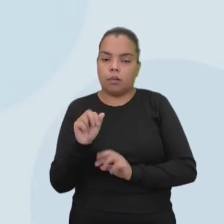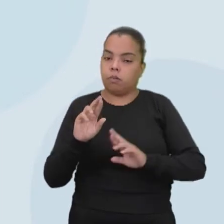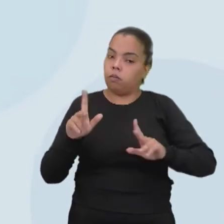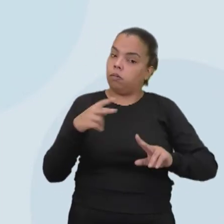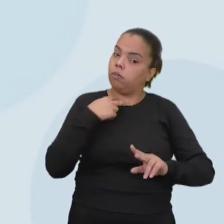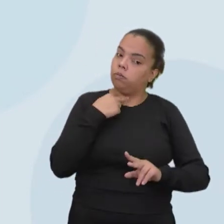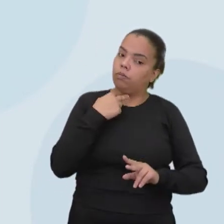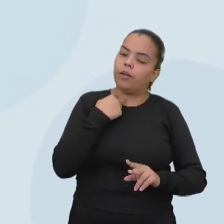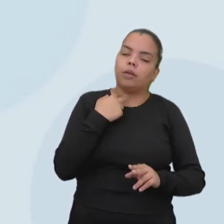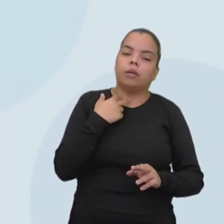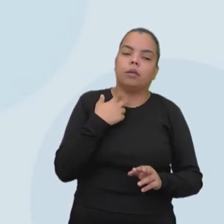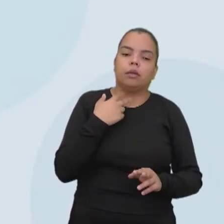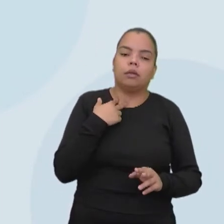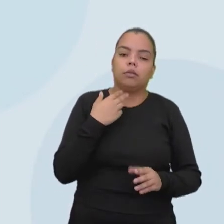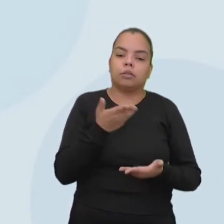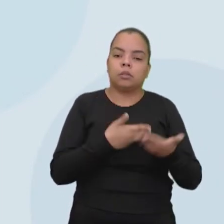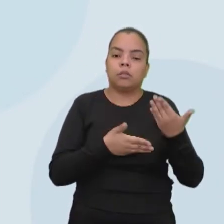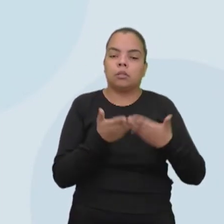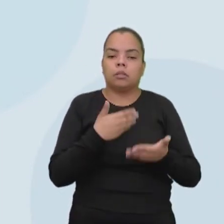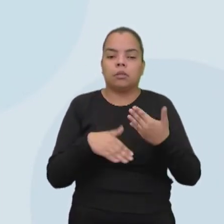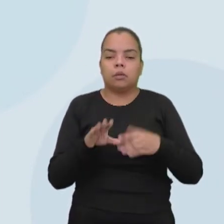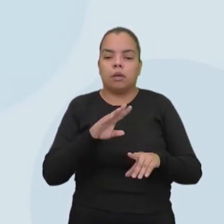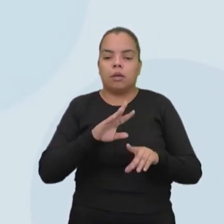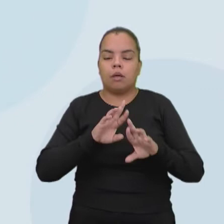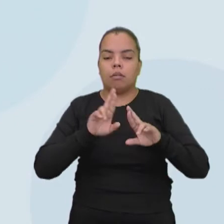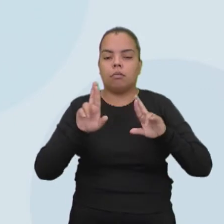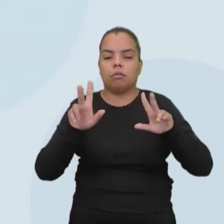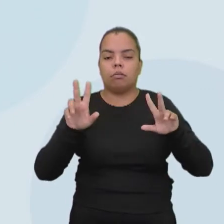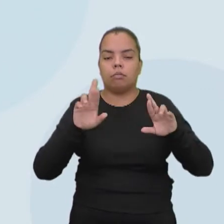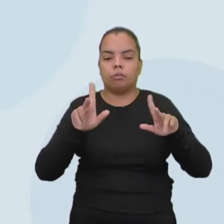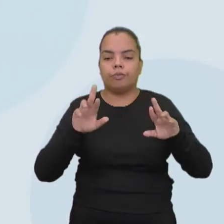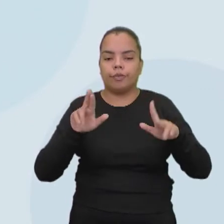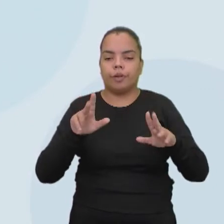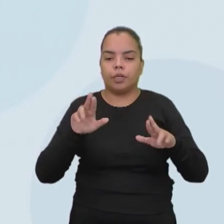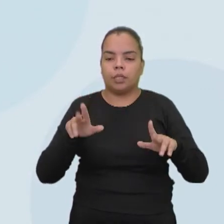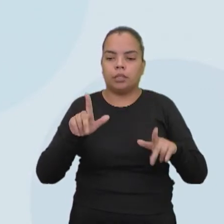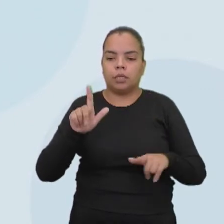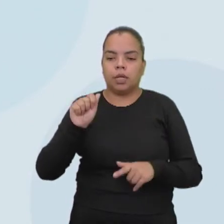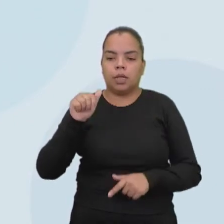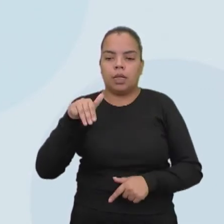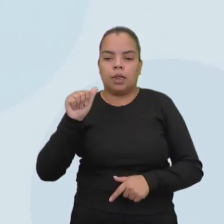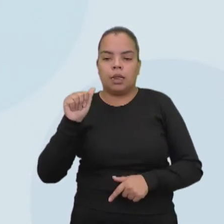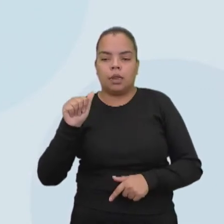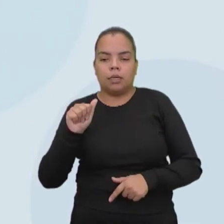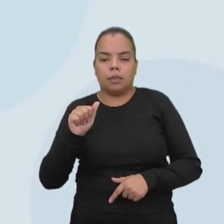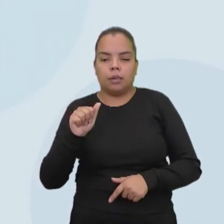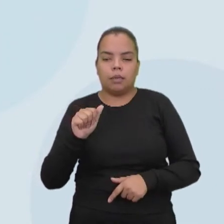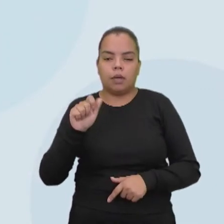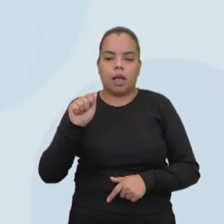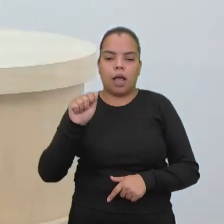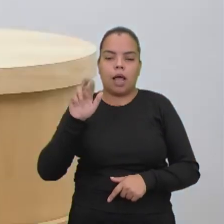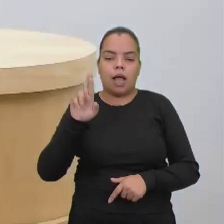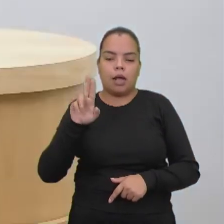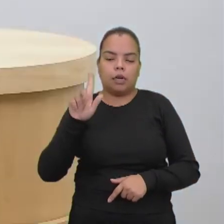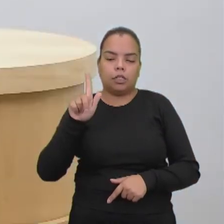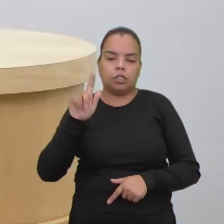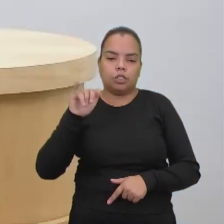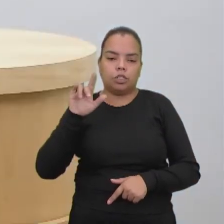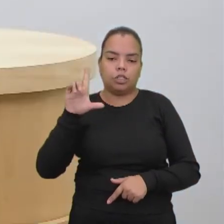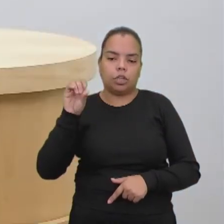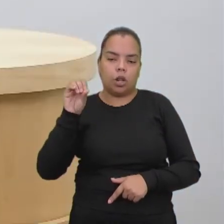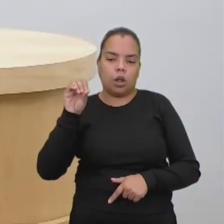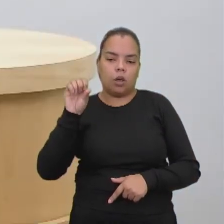tem esses processos aí de formação dessa rocha calcária que está principalmente próximo